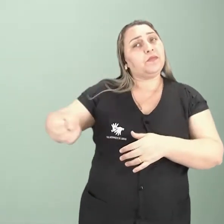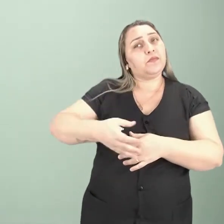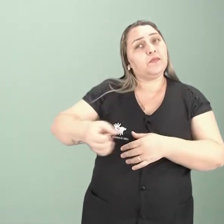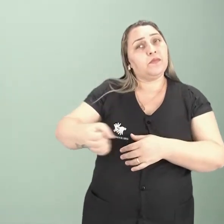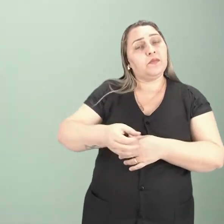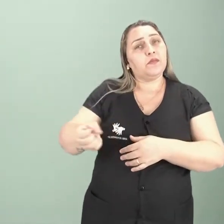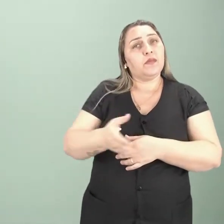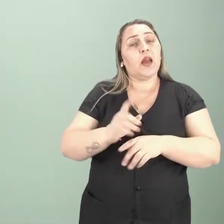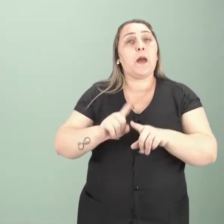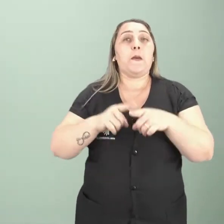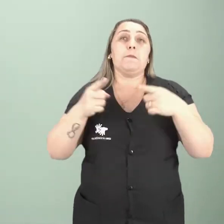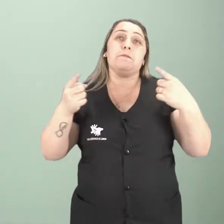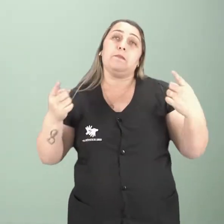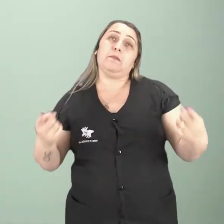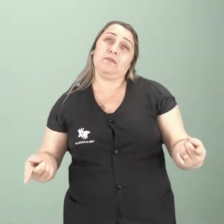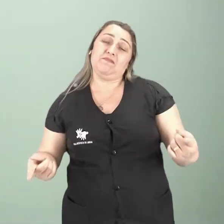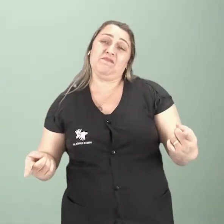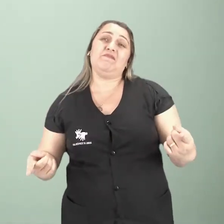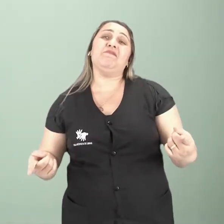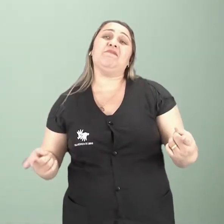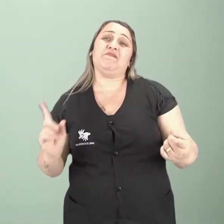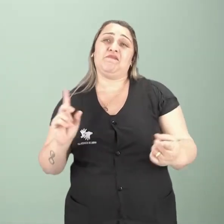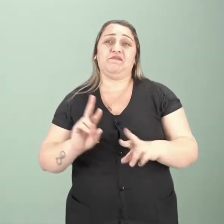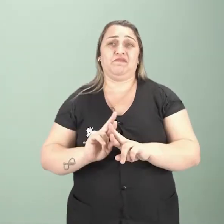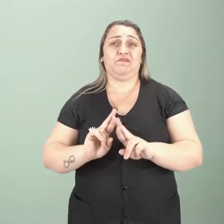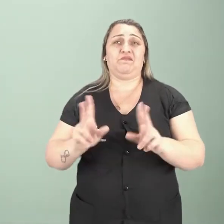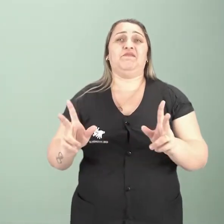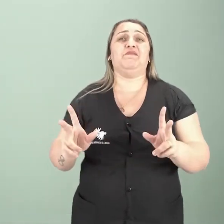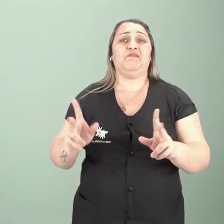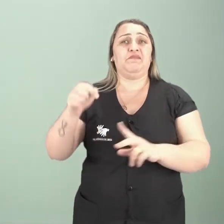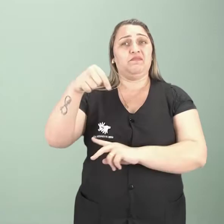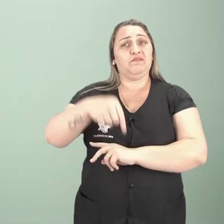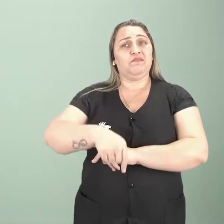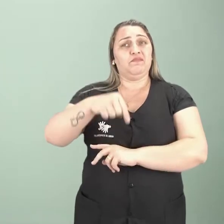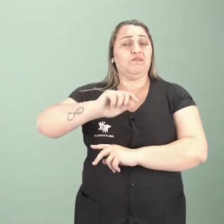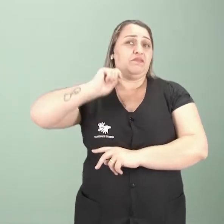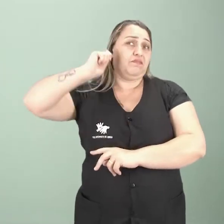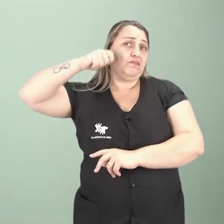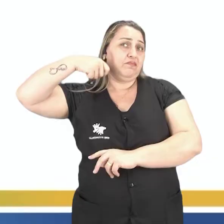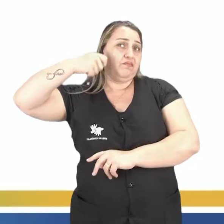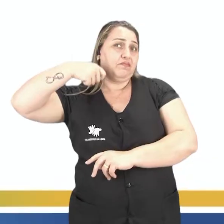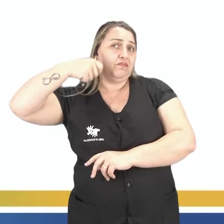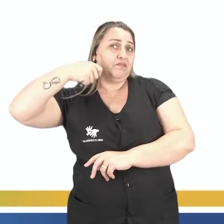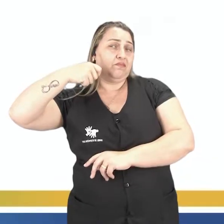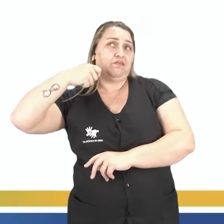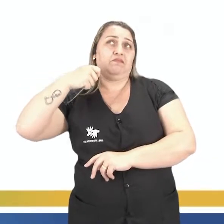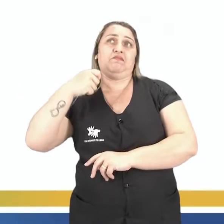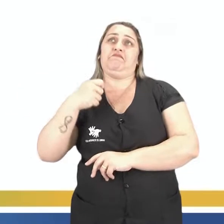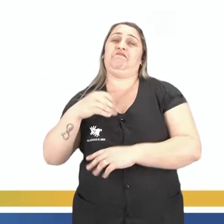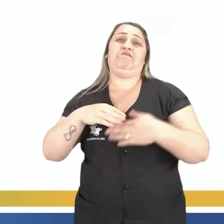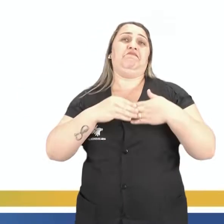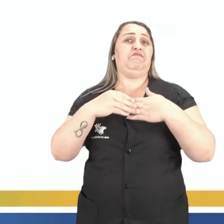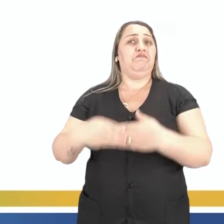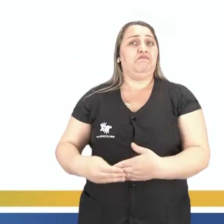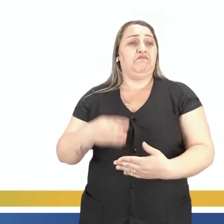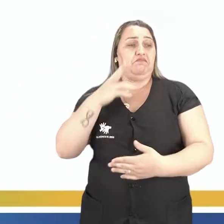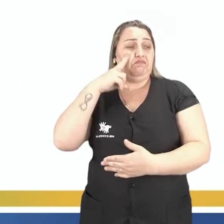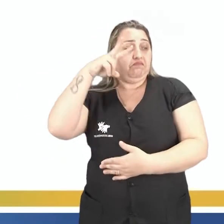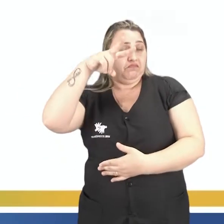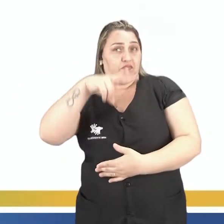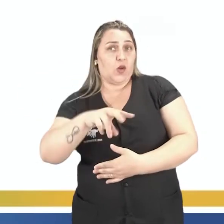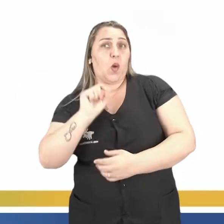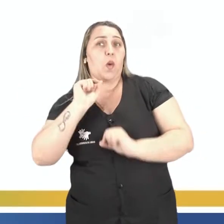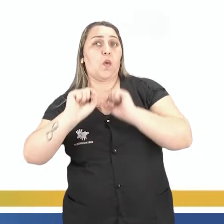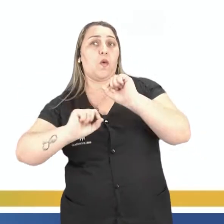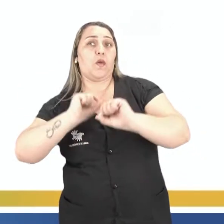né? Porém, com uma pequena diferença. Aqui, os artistas, eles não veem com bons olhos aquilo que